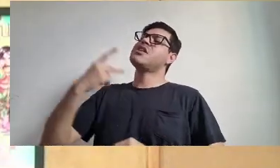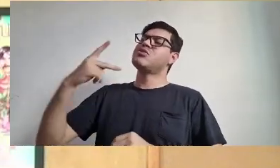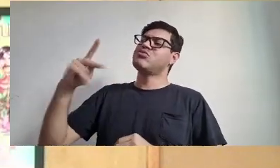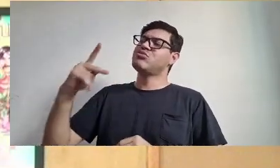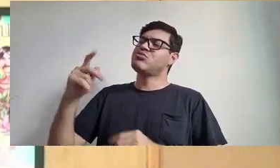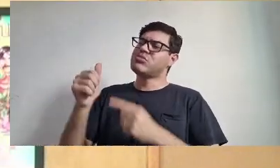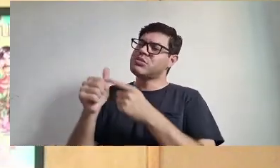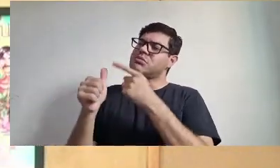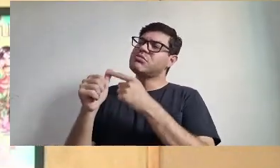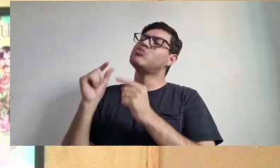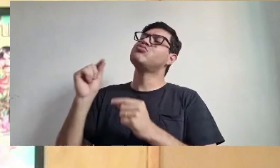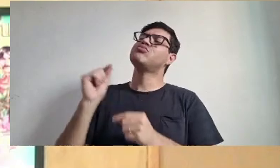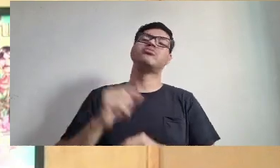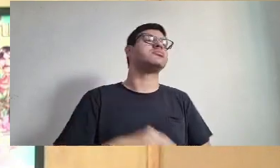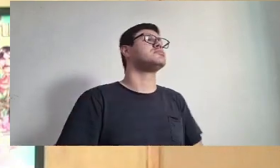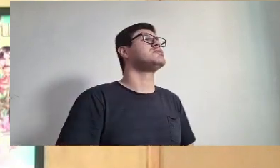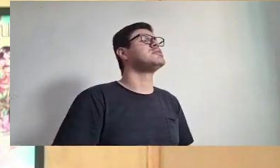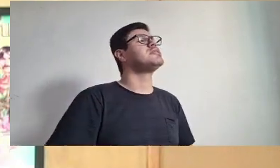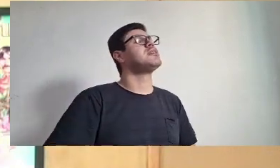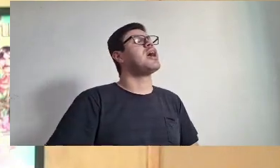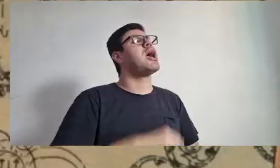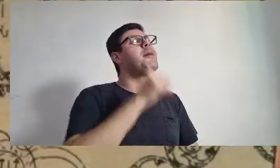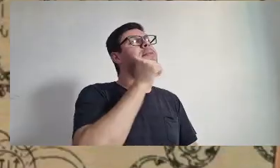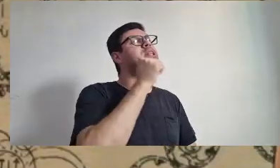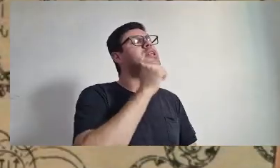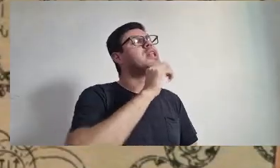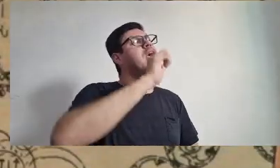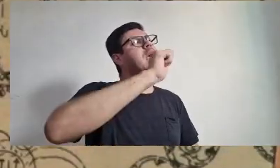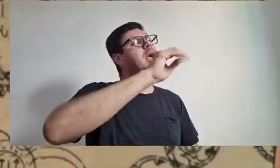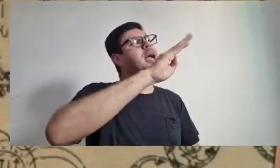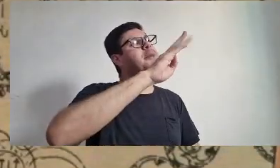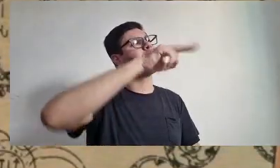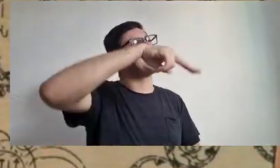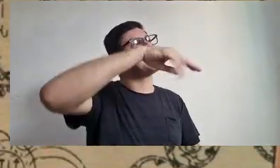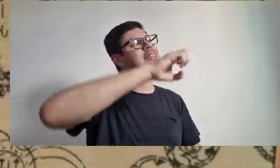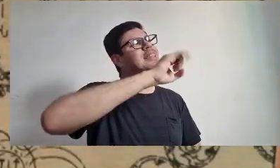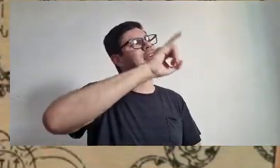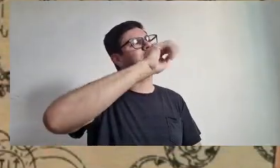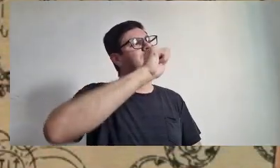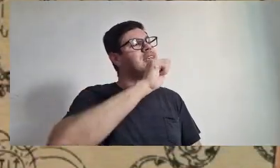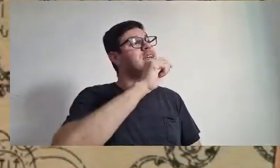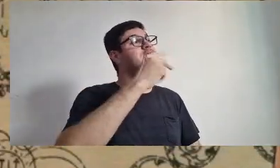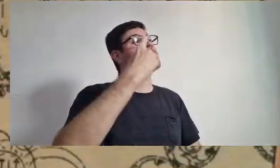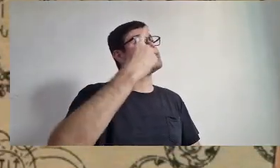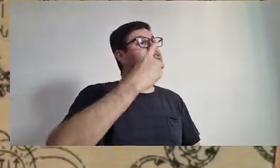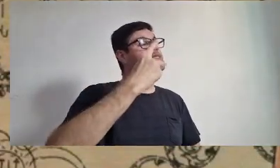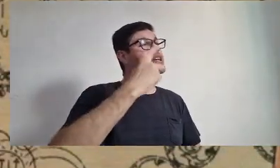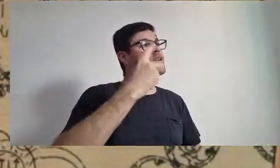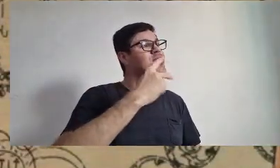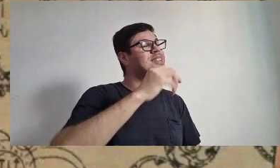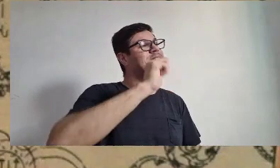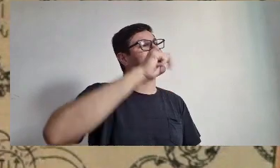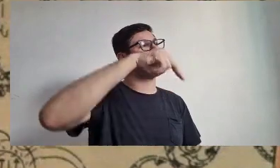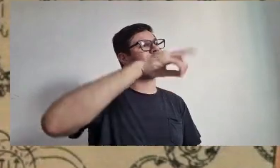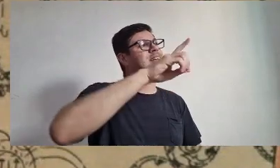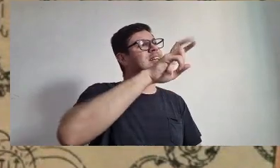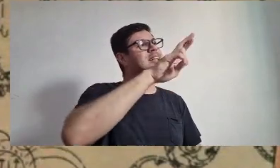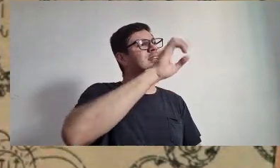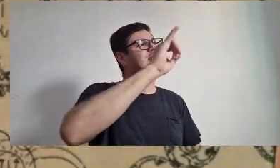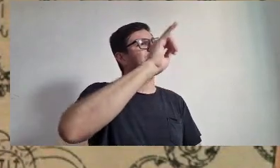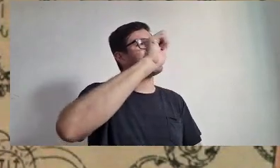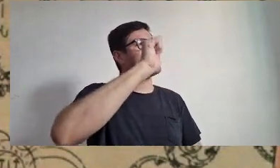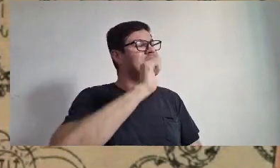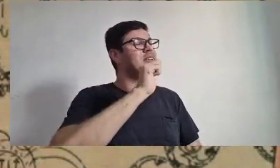Abneia. Abneia, a primeira? Primeira. A segunda, Andréia. A terceira, Aldleia. Depois o Abner. Depois o Abner.